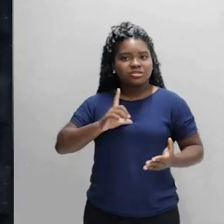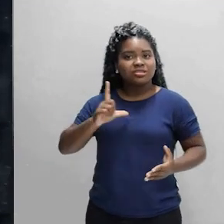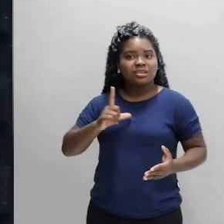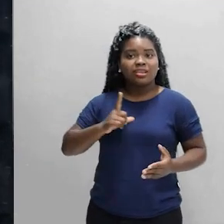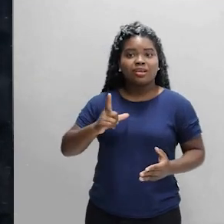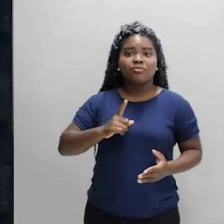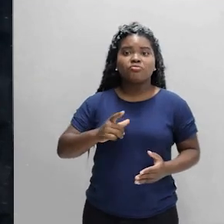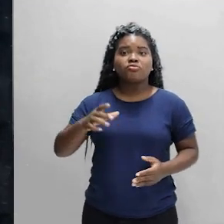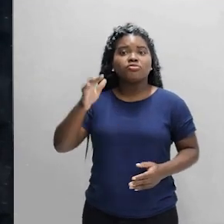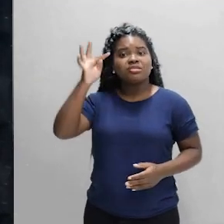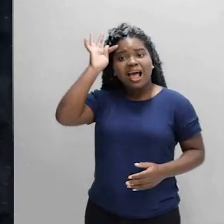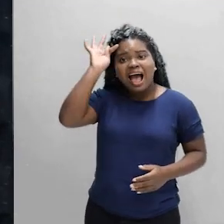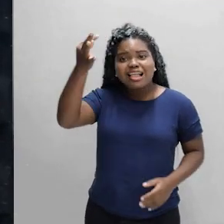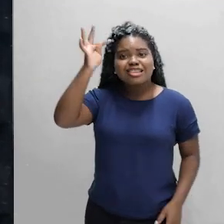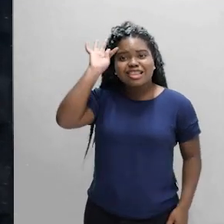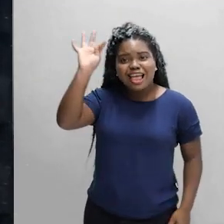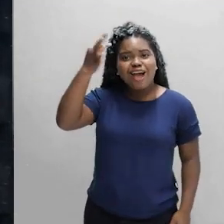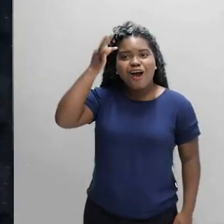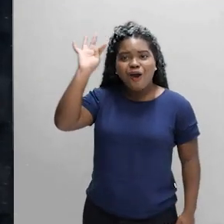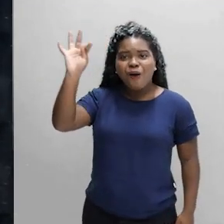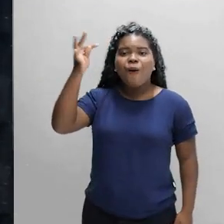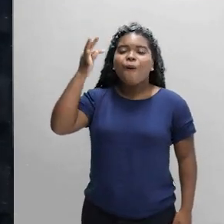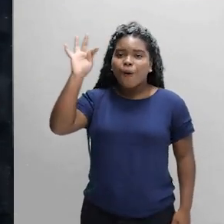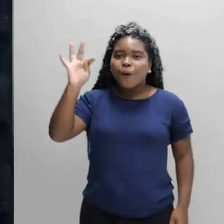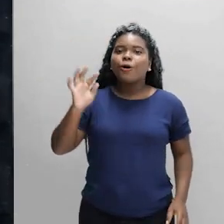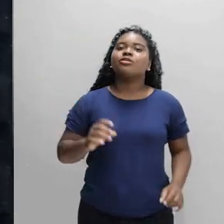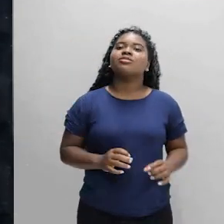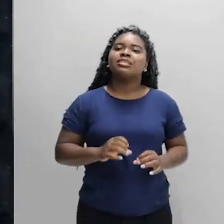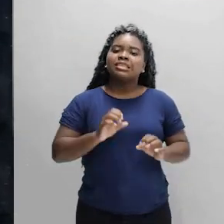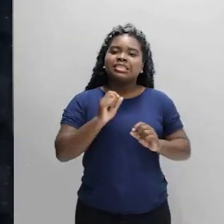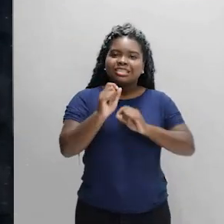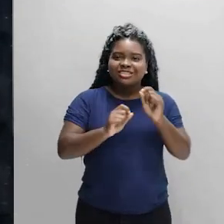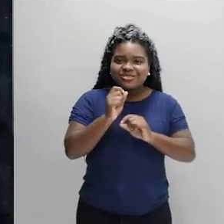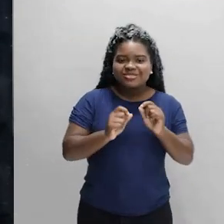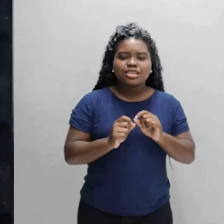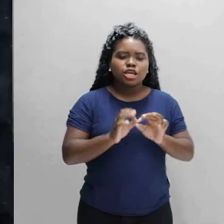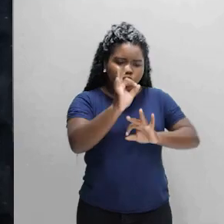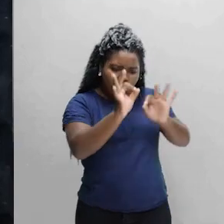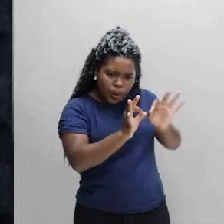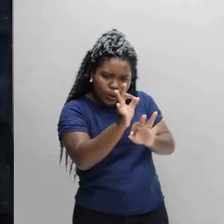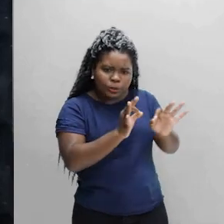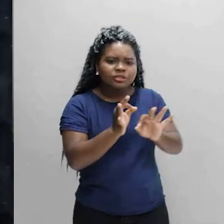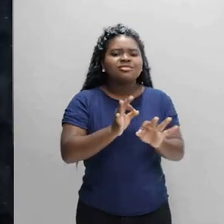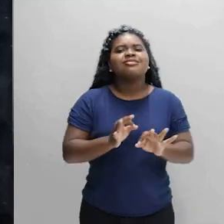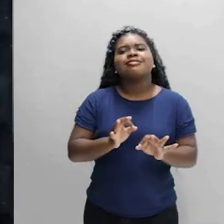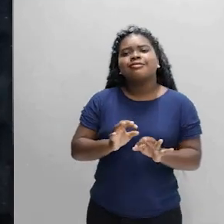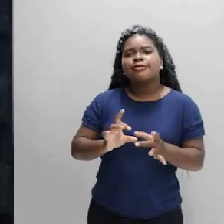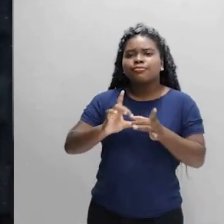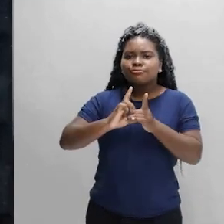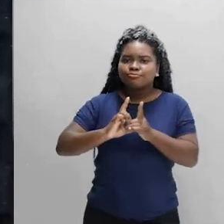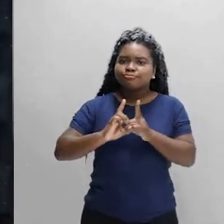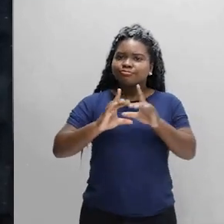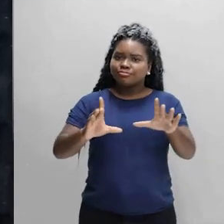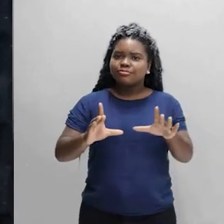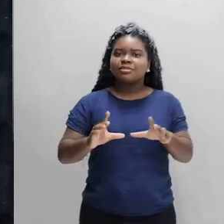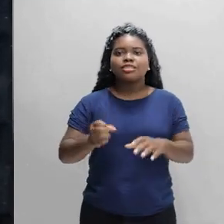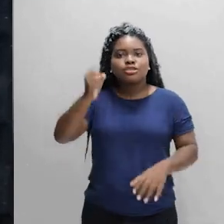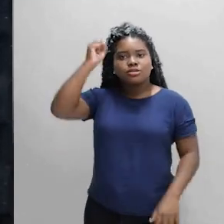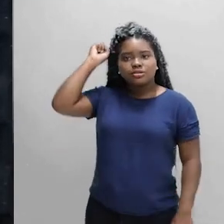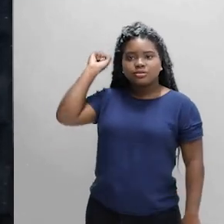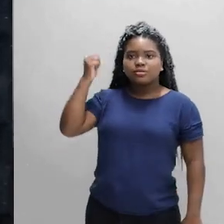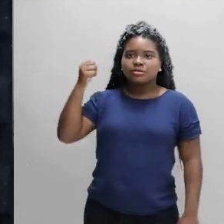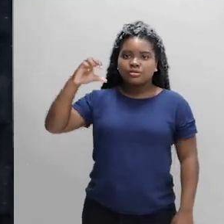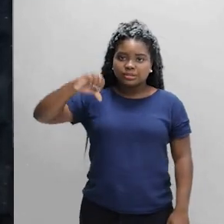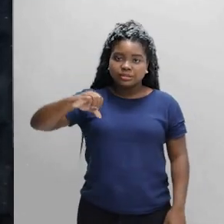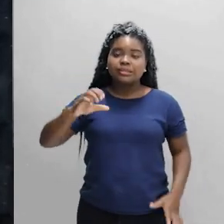teorias, que teorizaram sobre a democracia a partir do século XIX e também no século XX, ok? Então olha só, tem uma lista